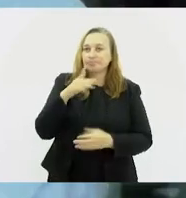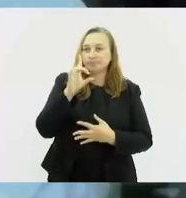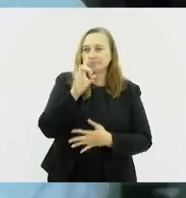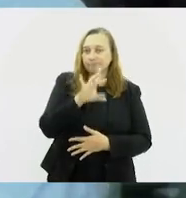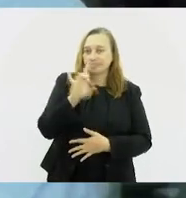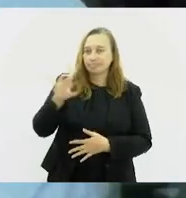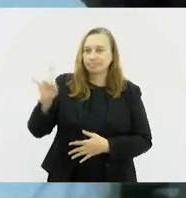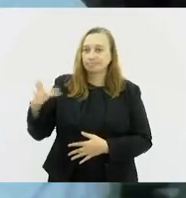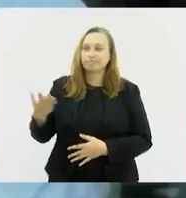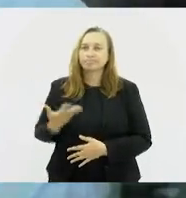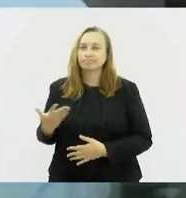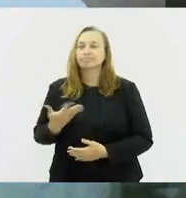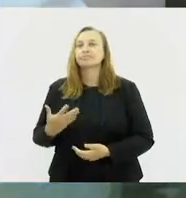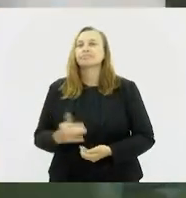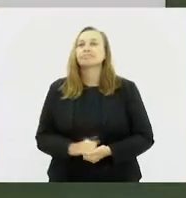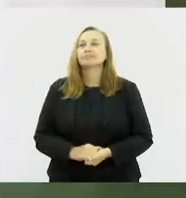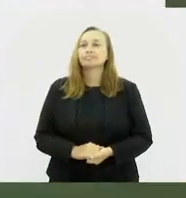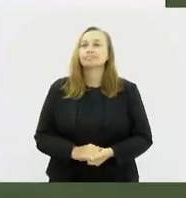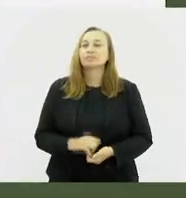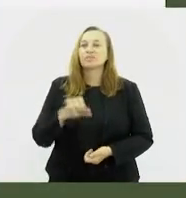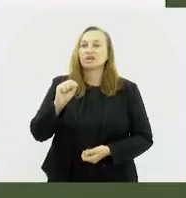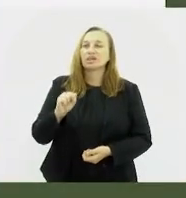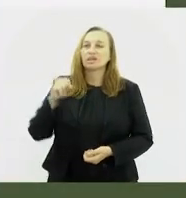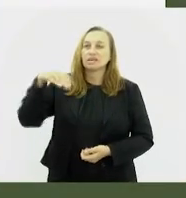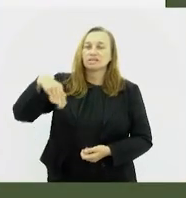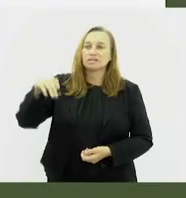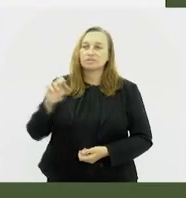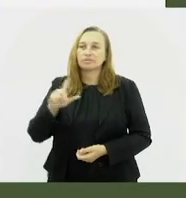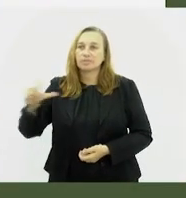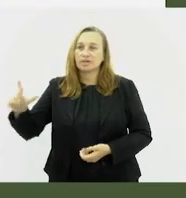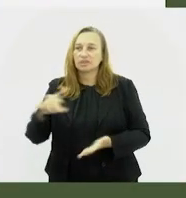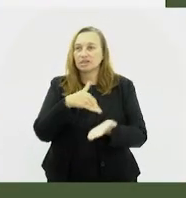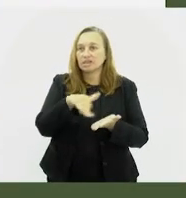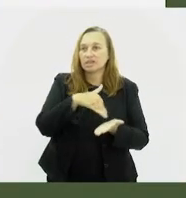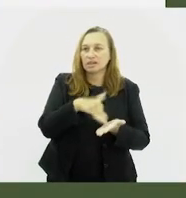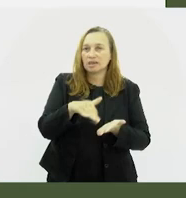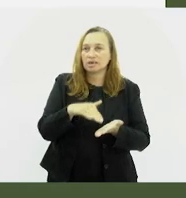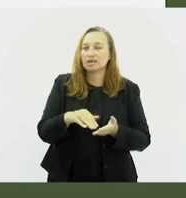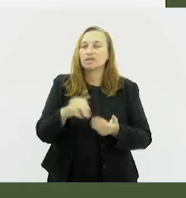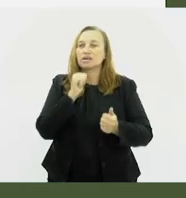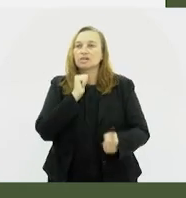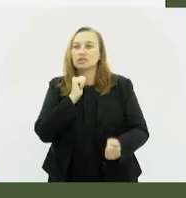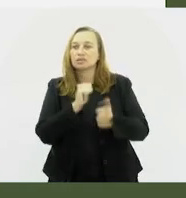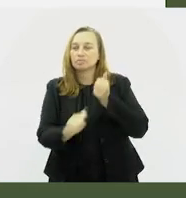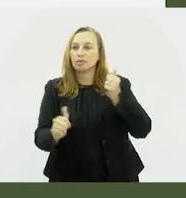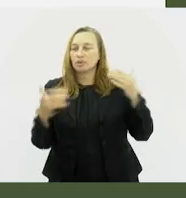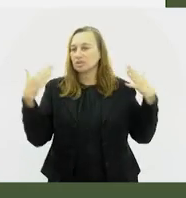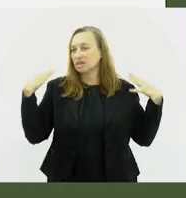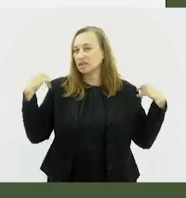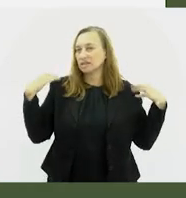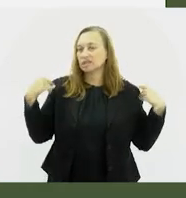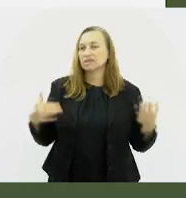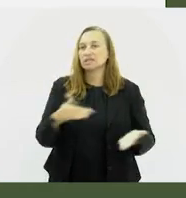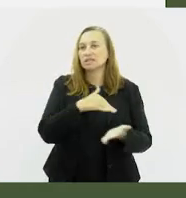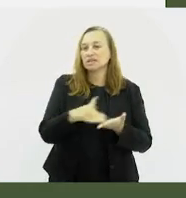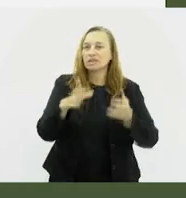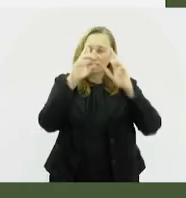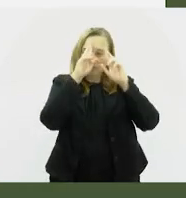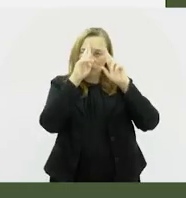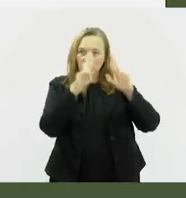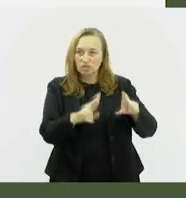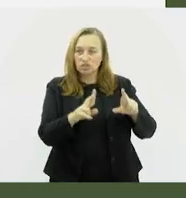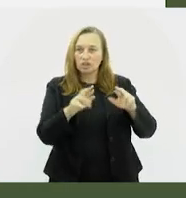parceiros. A ISMEL, a Secretaria Municipal de Esporte e Lazer, eu aproveito para cumprimentar meu subsecretário, minha chefe de gabinete,